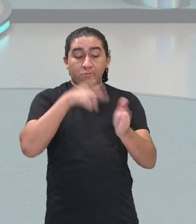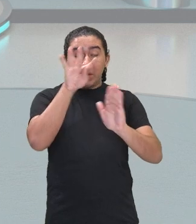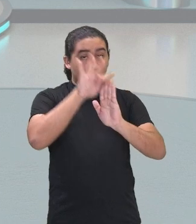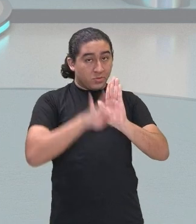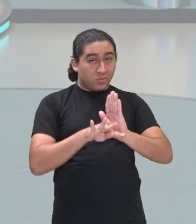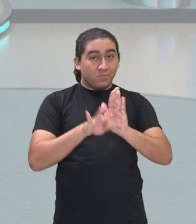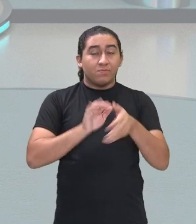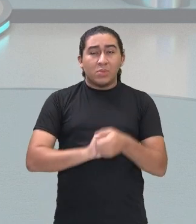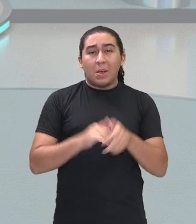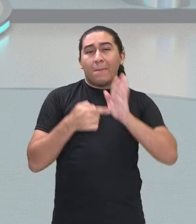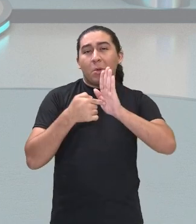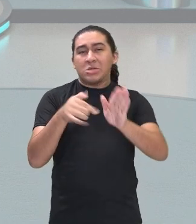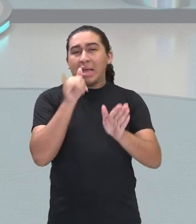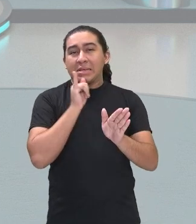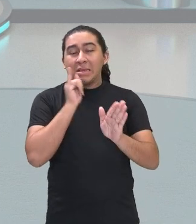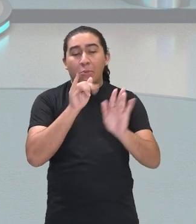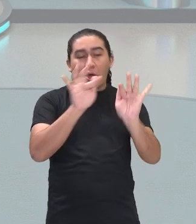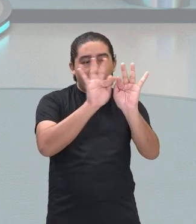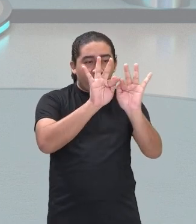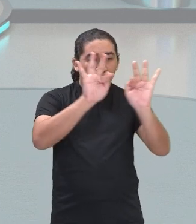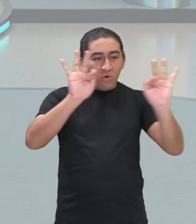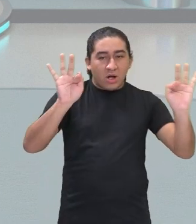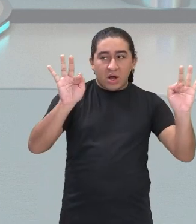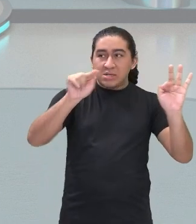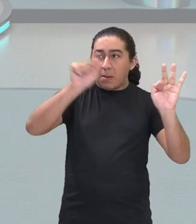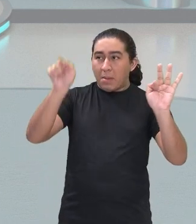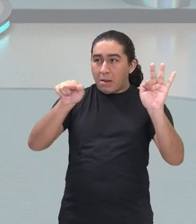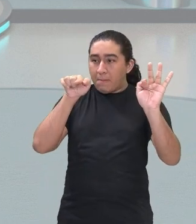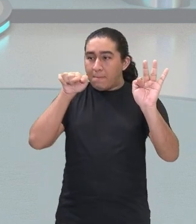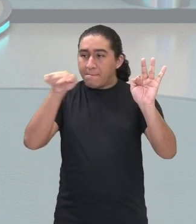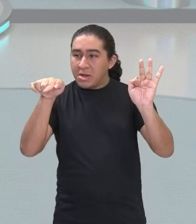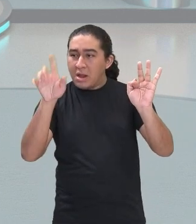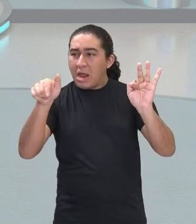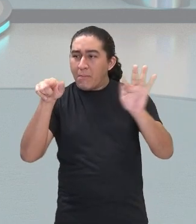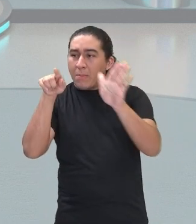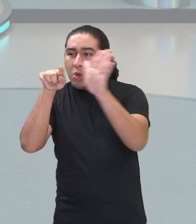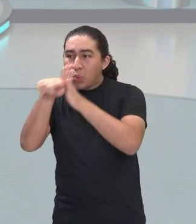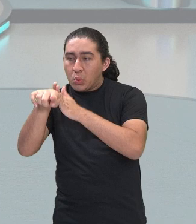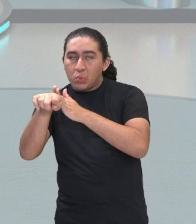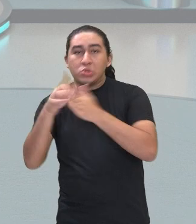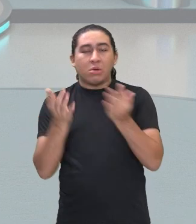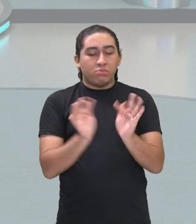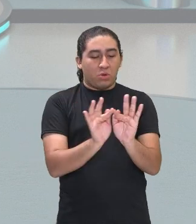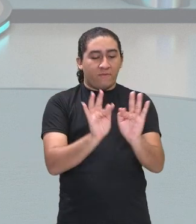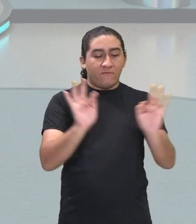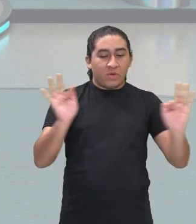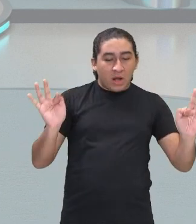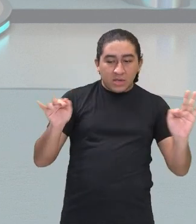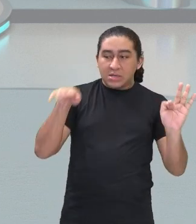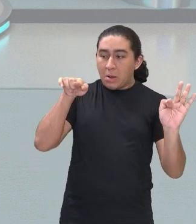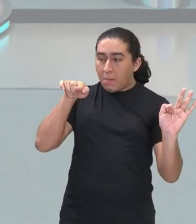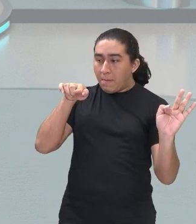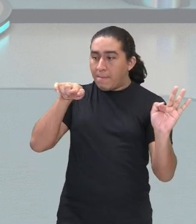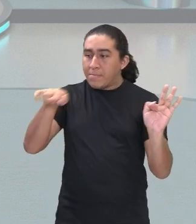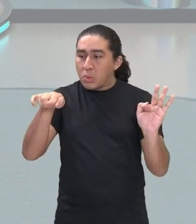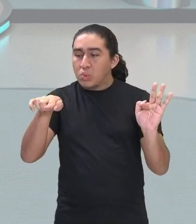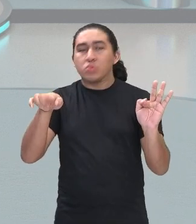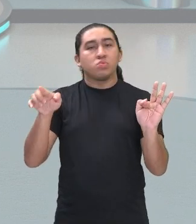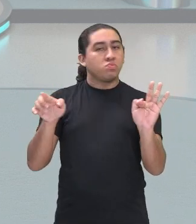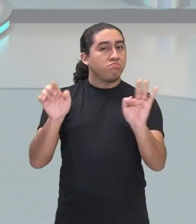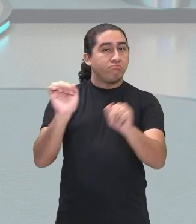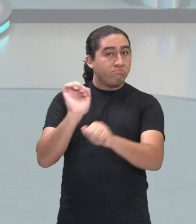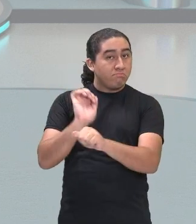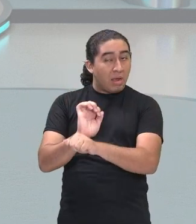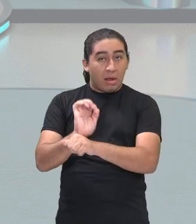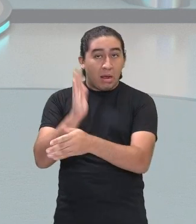Eles vão dizer, olha, aqui você tem que dar uma pausa, aí, aqui você pode parar,